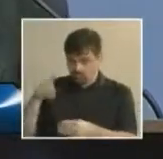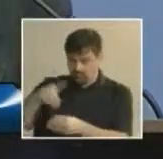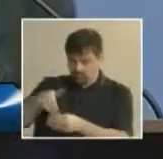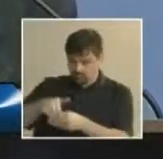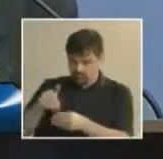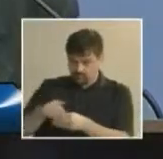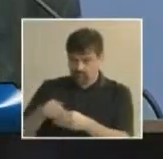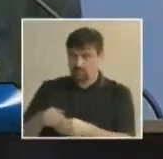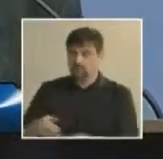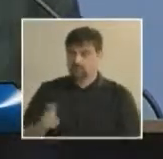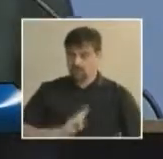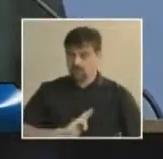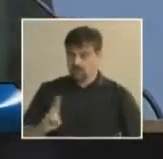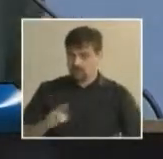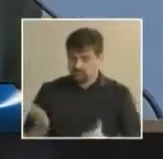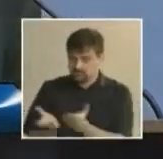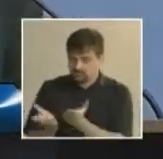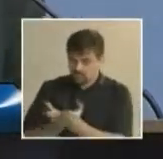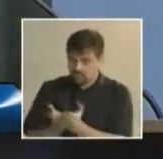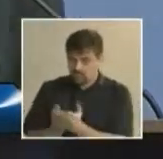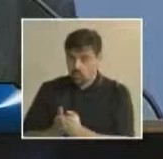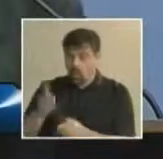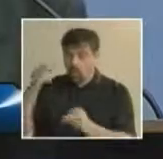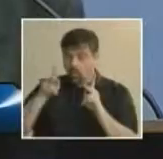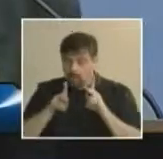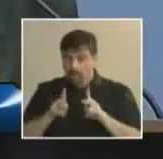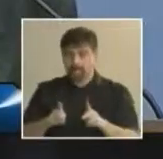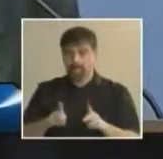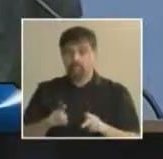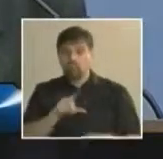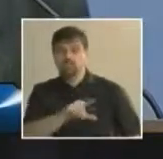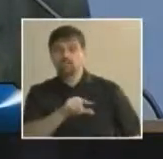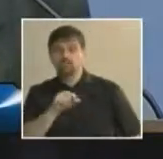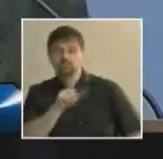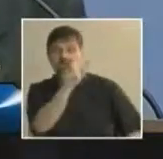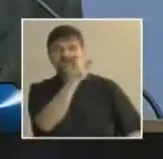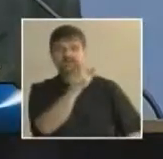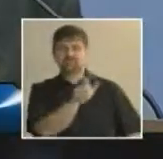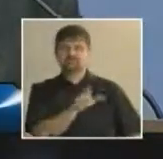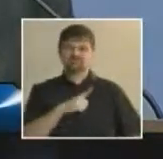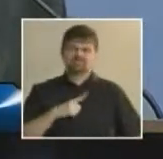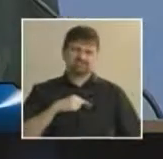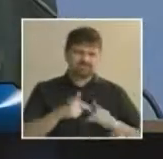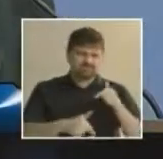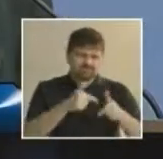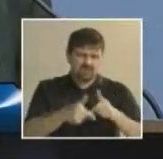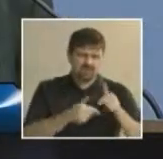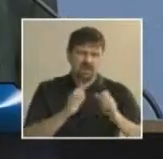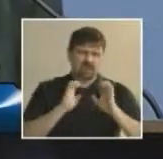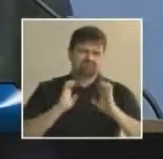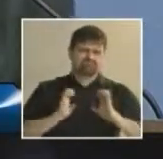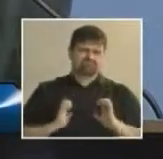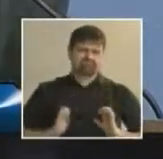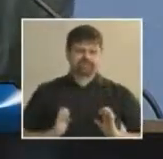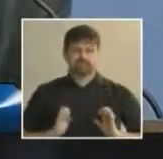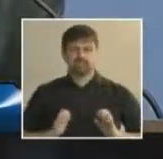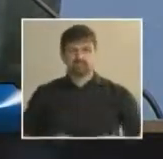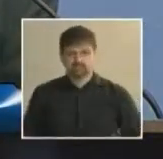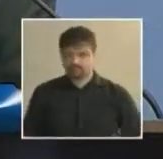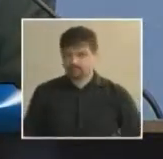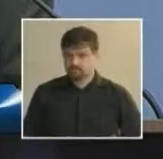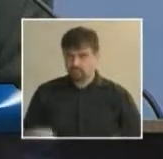evangélicos povo vota em quem tem trabalho e quem tem postura e quem tem integridade então aqui nesta casa